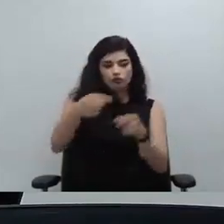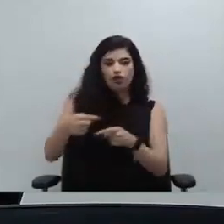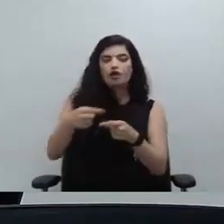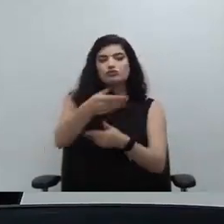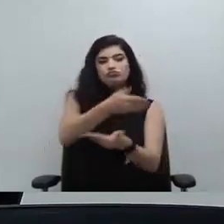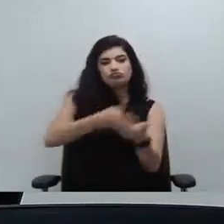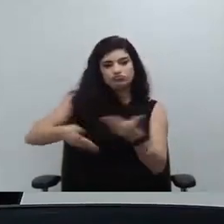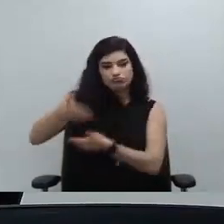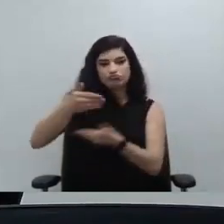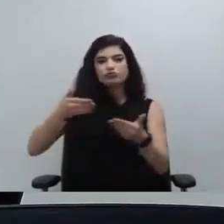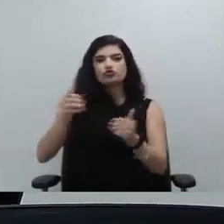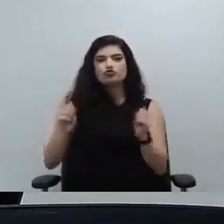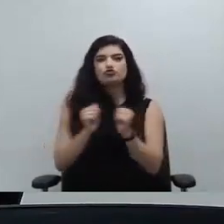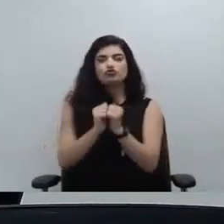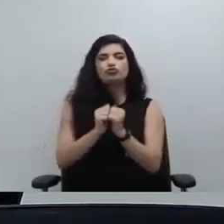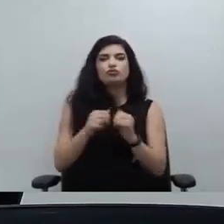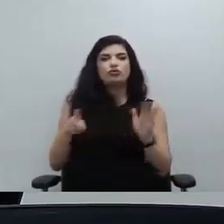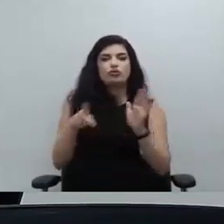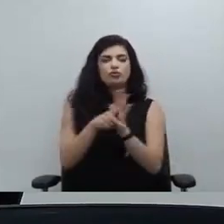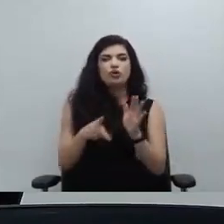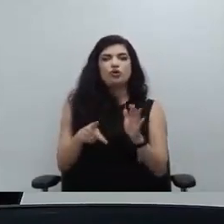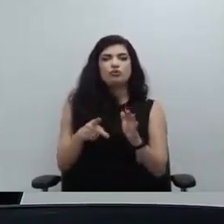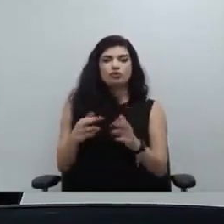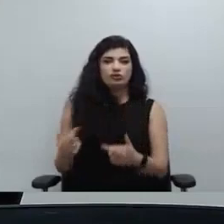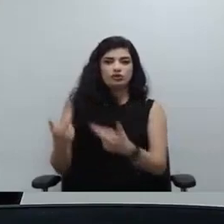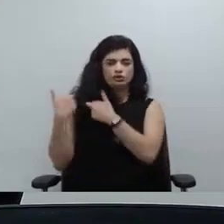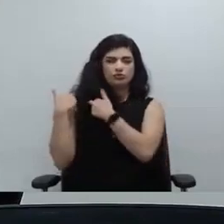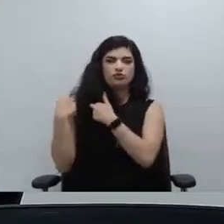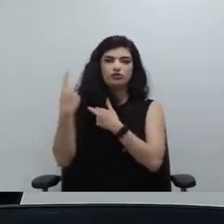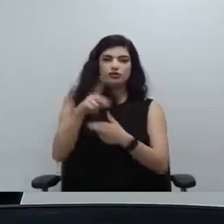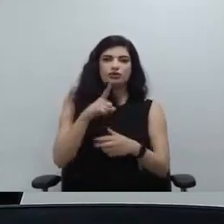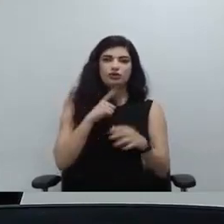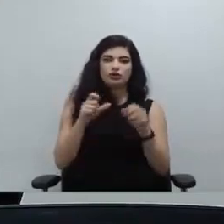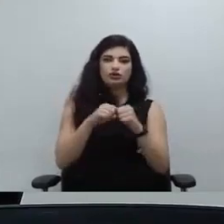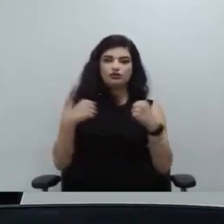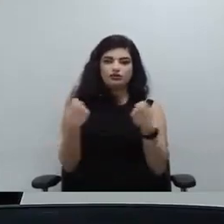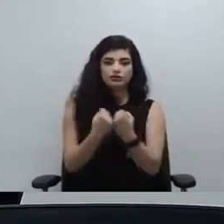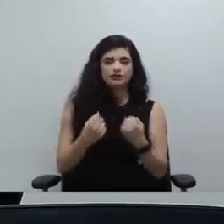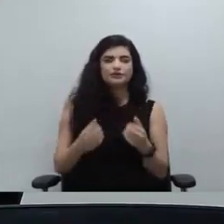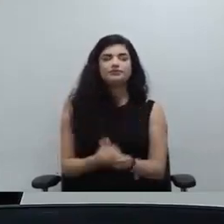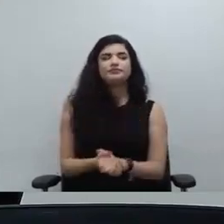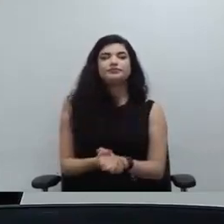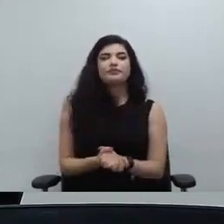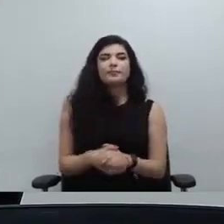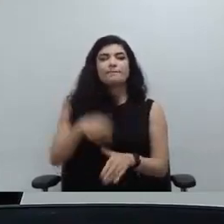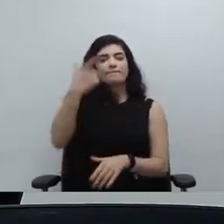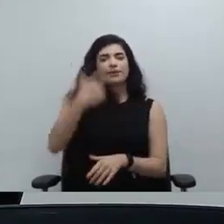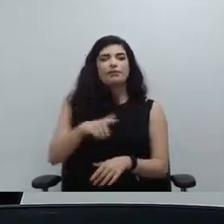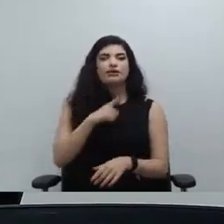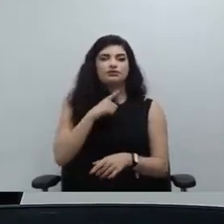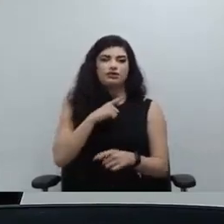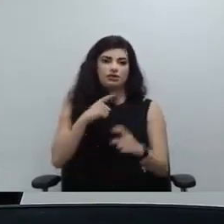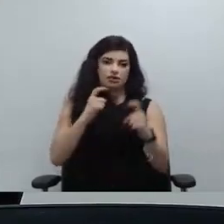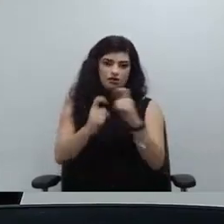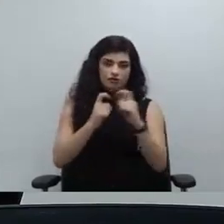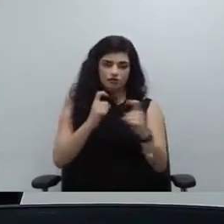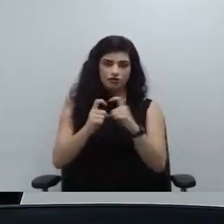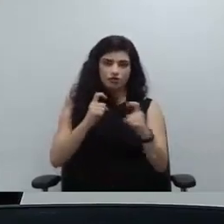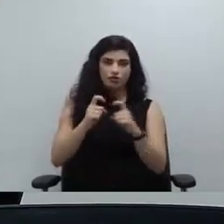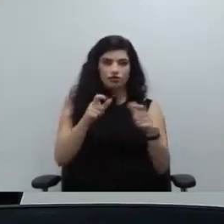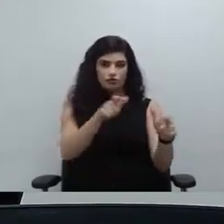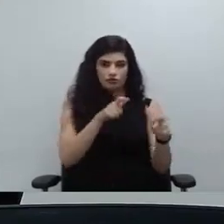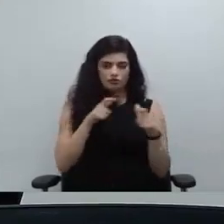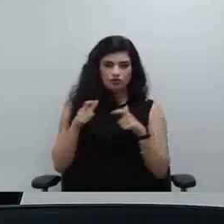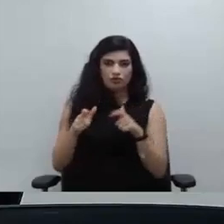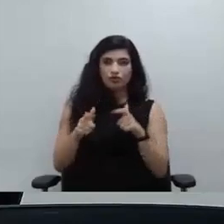encaminhadas de forma coletiva com o respaldo das subdefensorias. Além do ciclo de reuniões entre unidades e